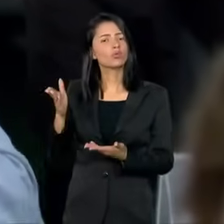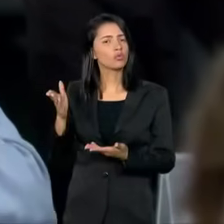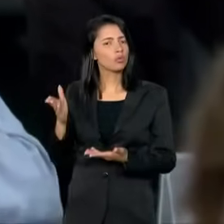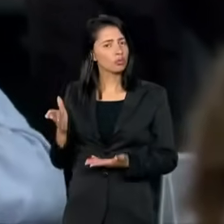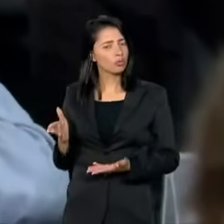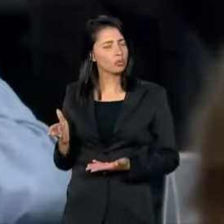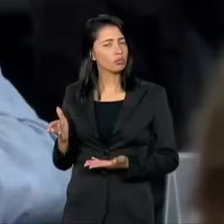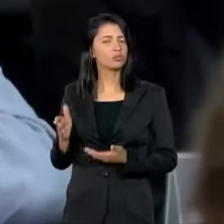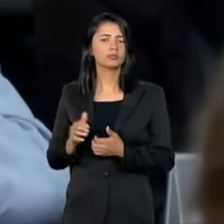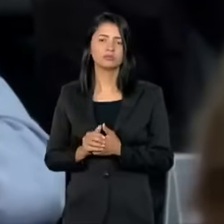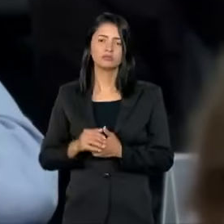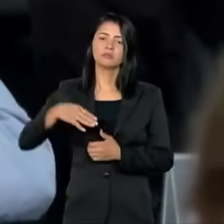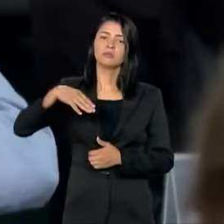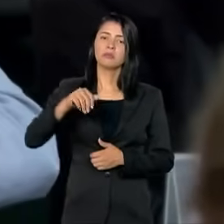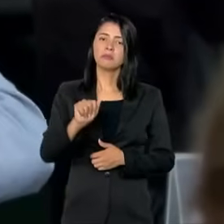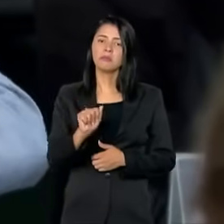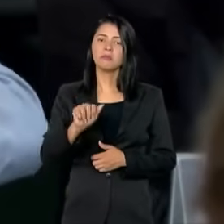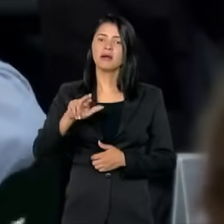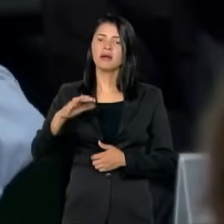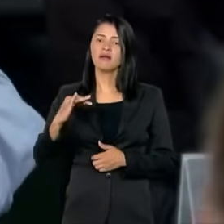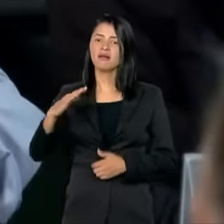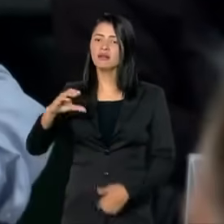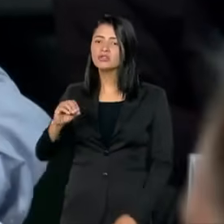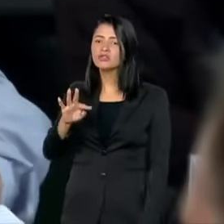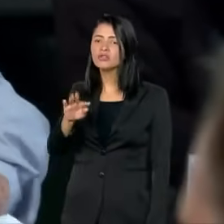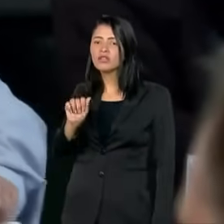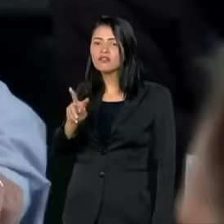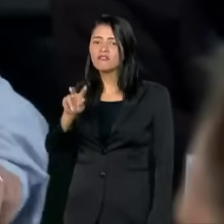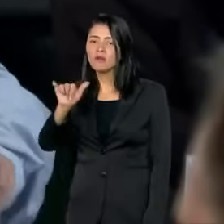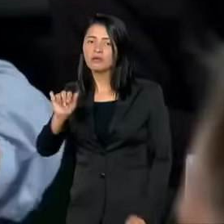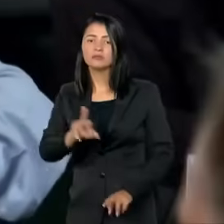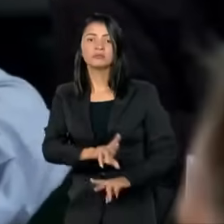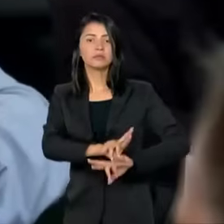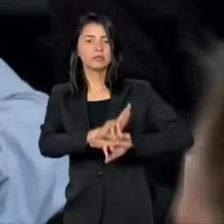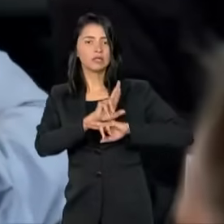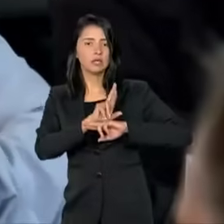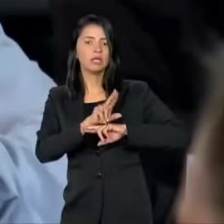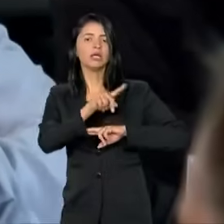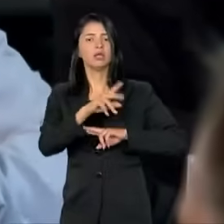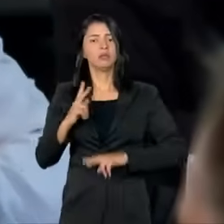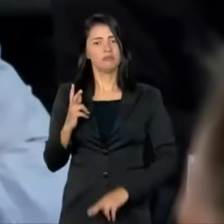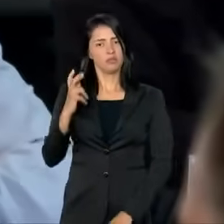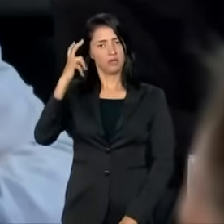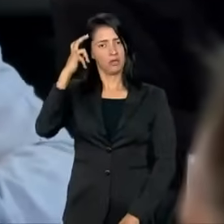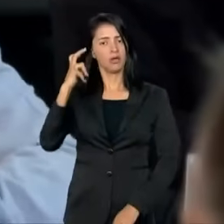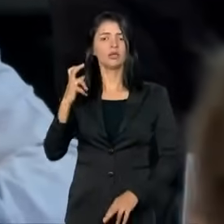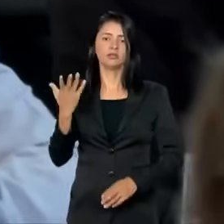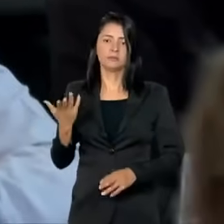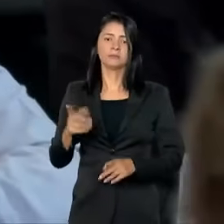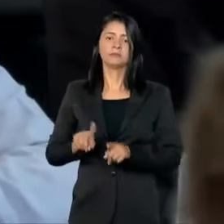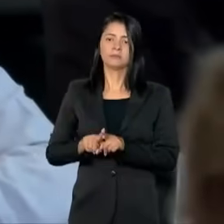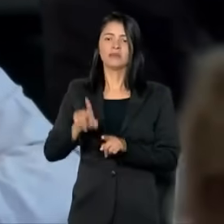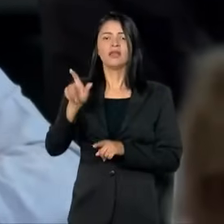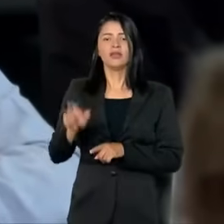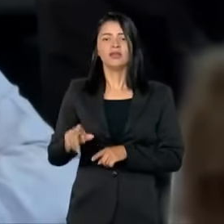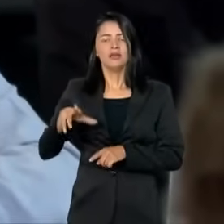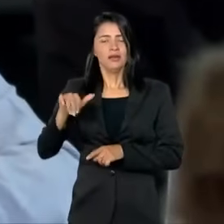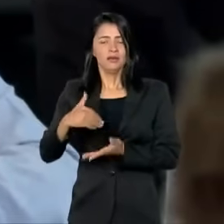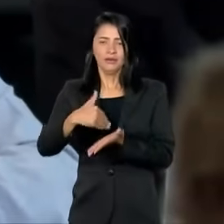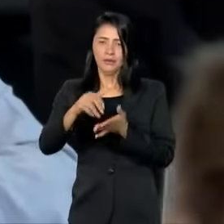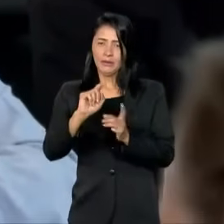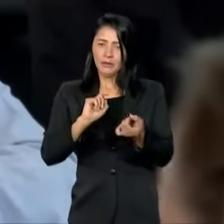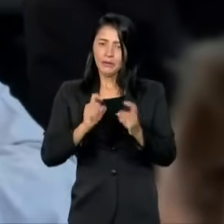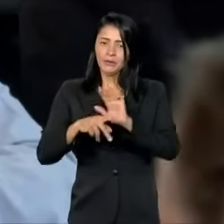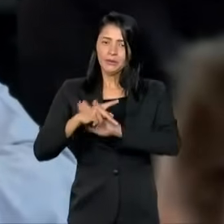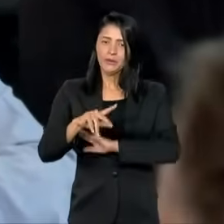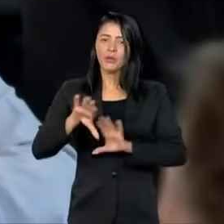o nosso companheiro Márcio Tavares, que está aqui representando a nossa companheira Margarete Menezes. O nosso Jacques Raimundo, secretário executivo